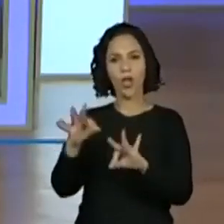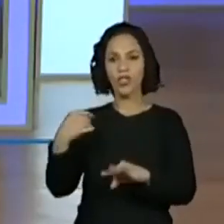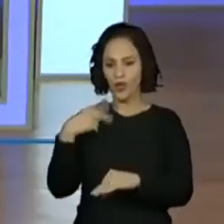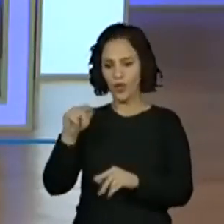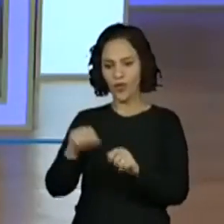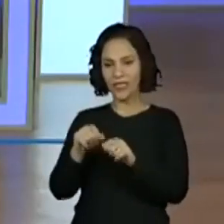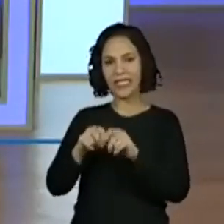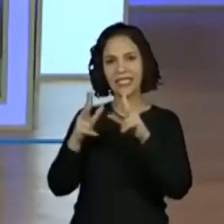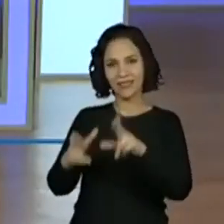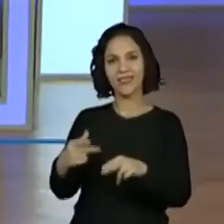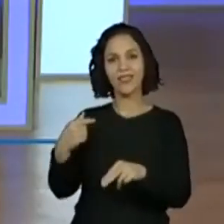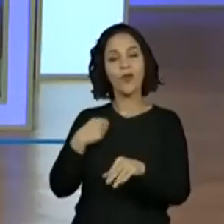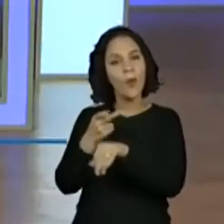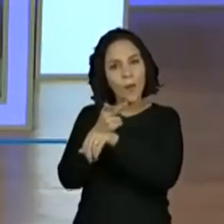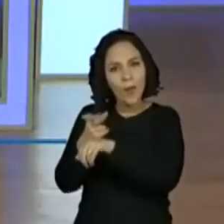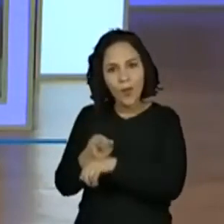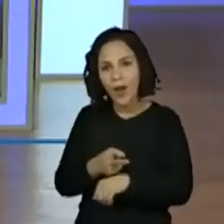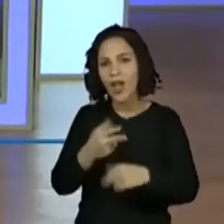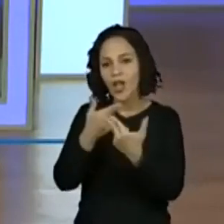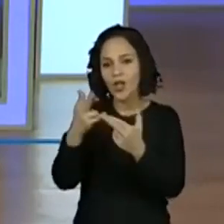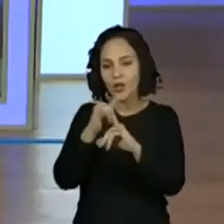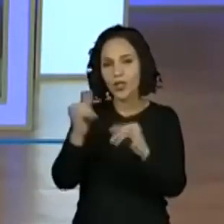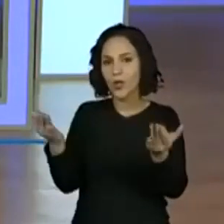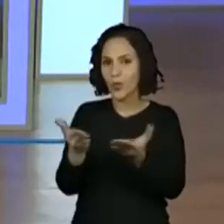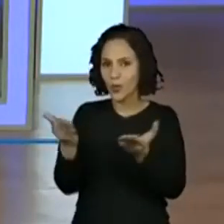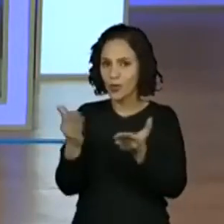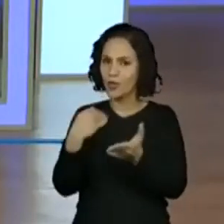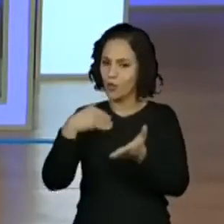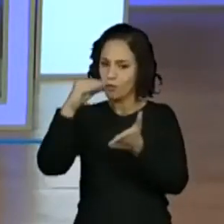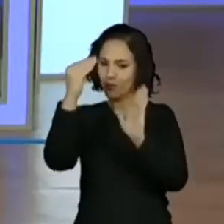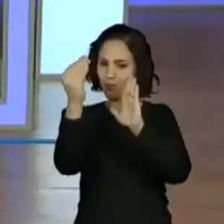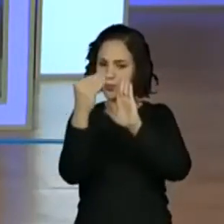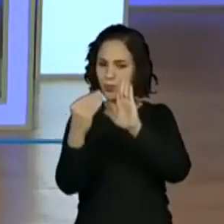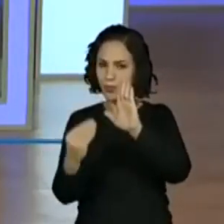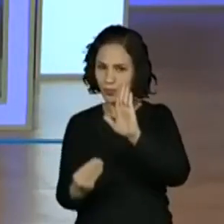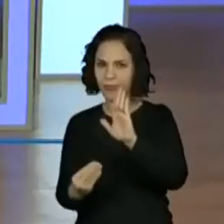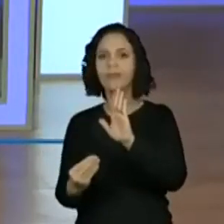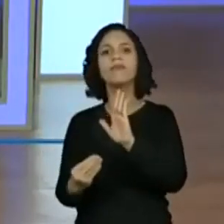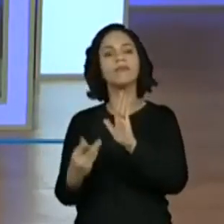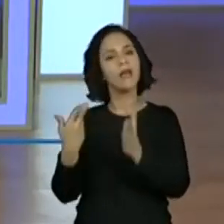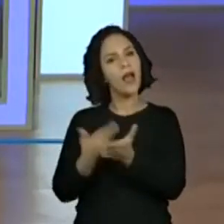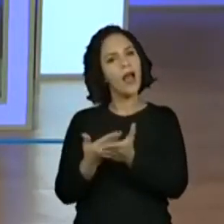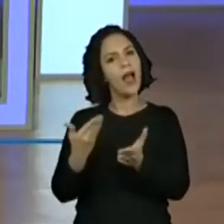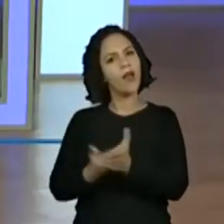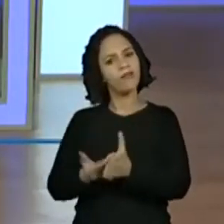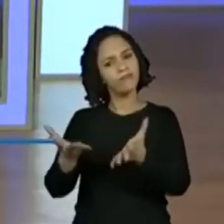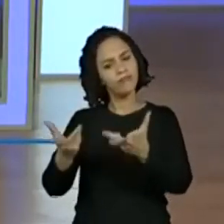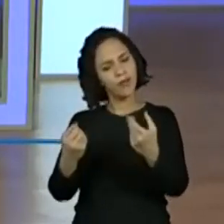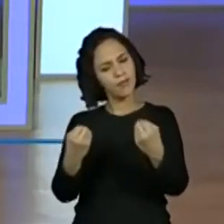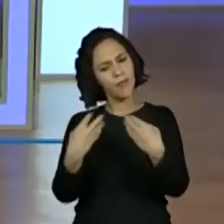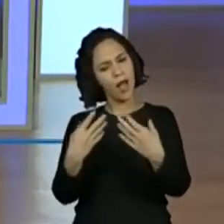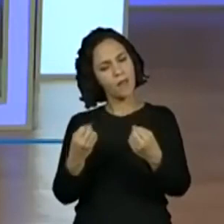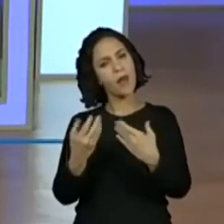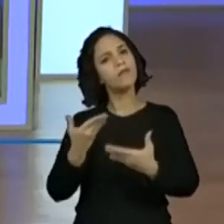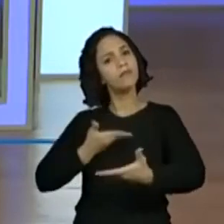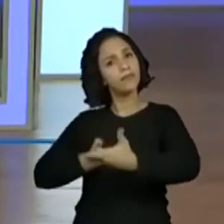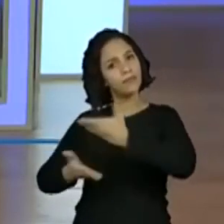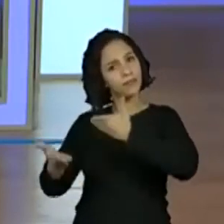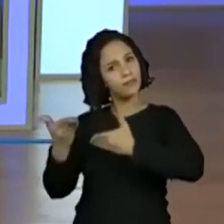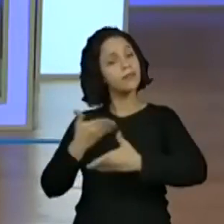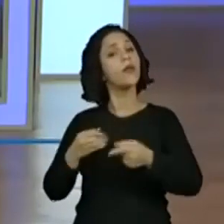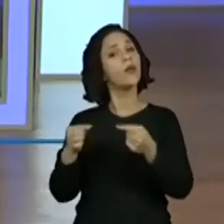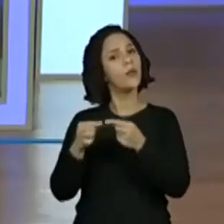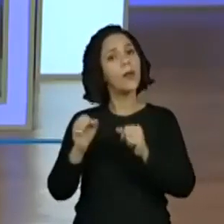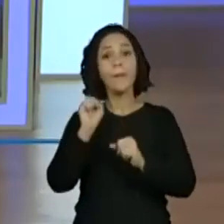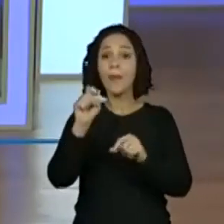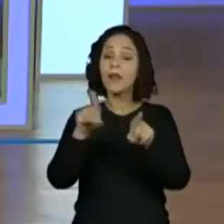minha também, já vou procurar uma notícia hoje para poder preencher o quadro com essa aula. Então, é uma hora de compartilhar. E também eles